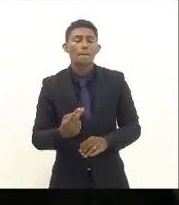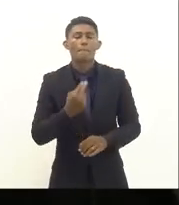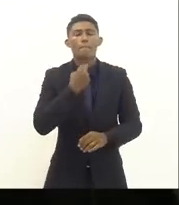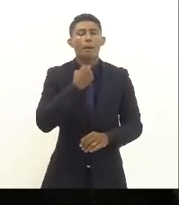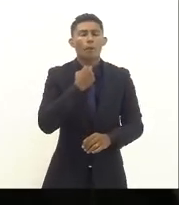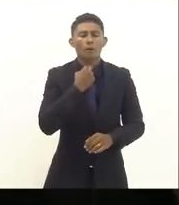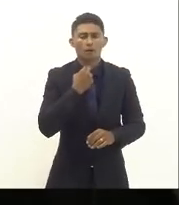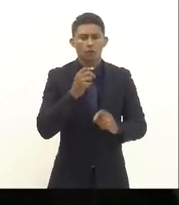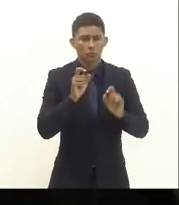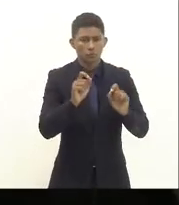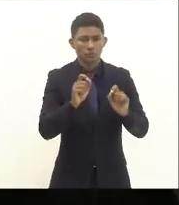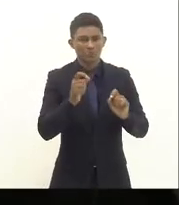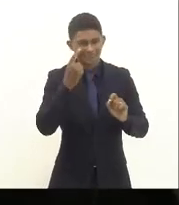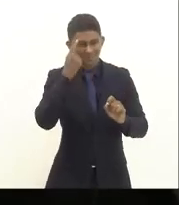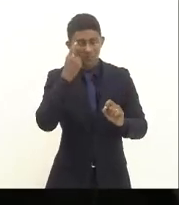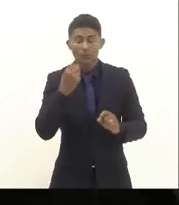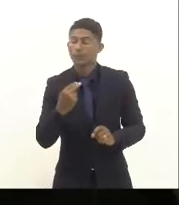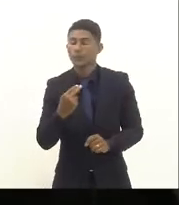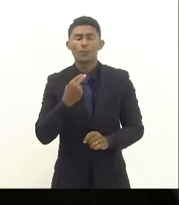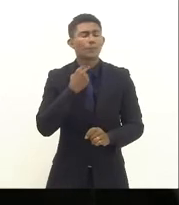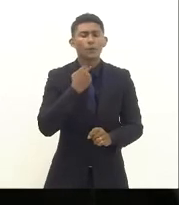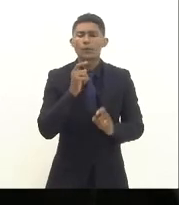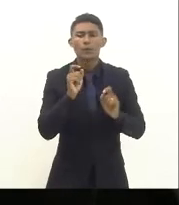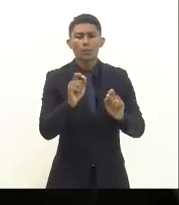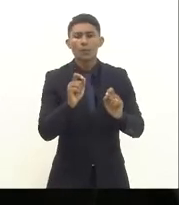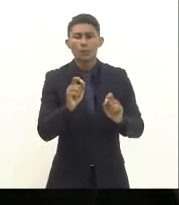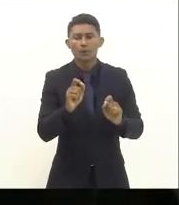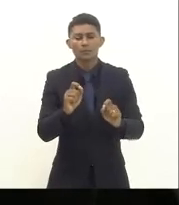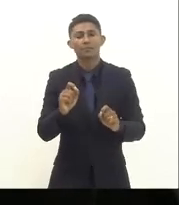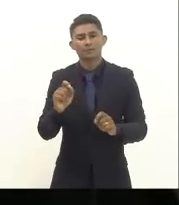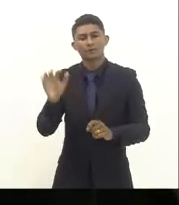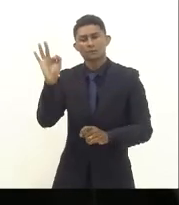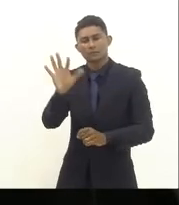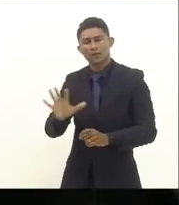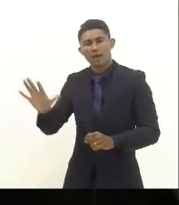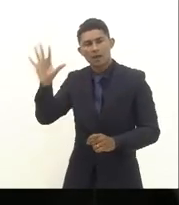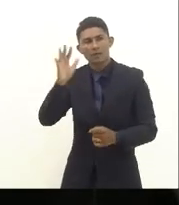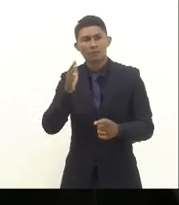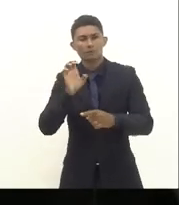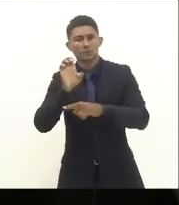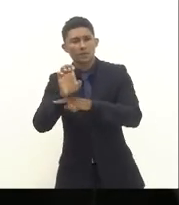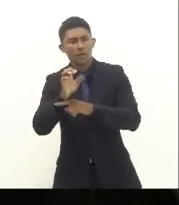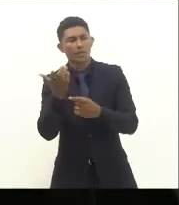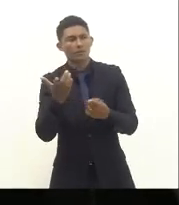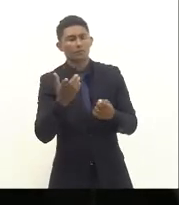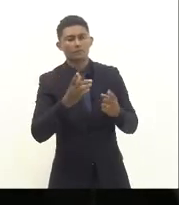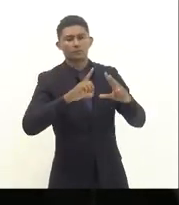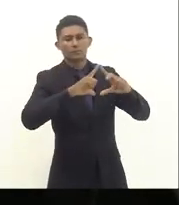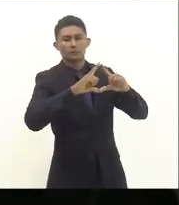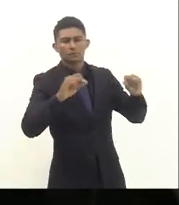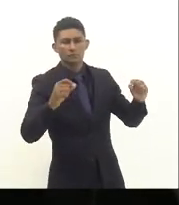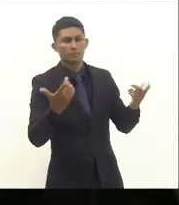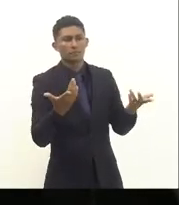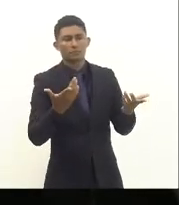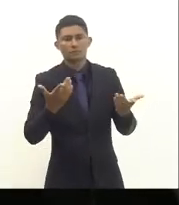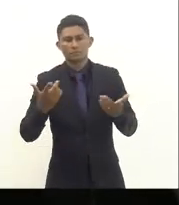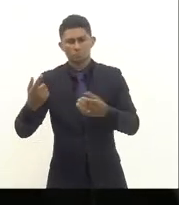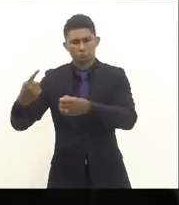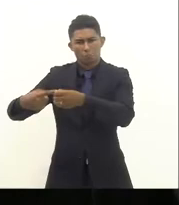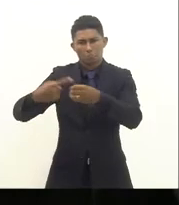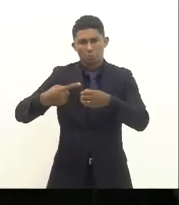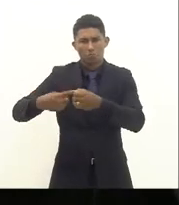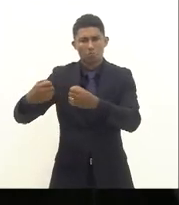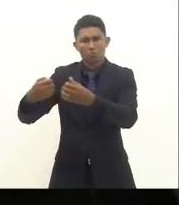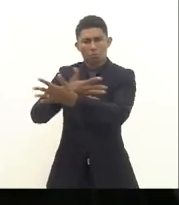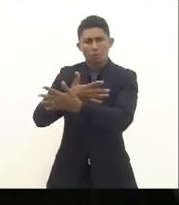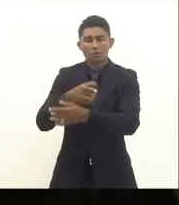pode ser feito vedado à União aos Estados ao Distrito Federal e aos municípios instituir